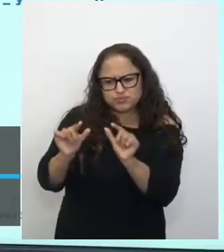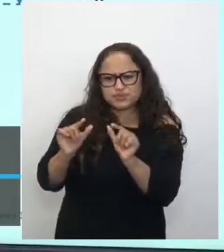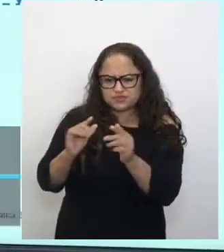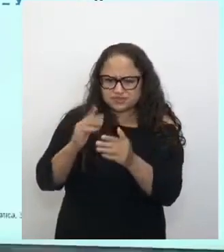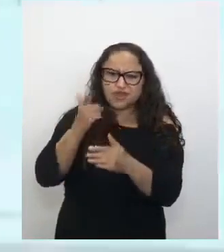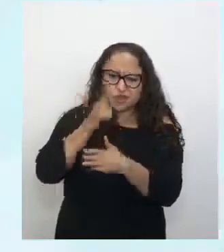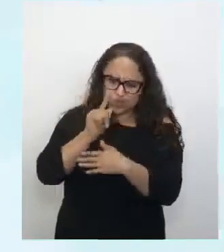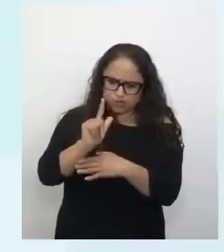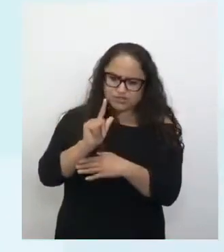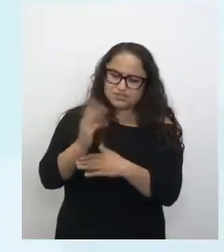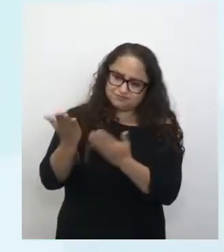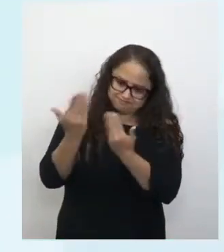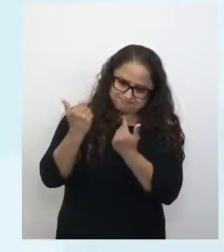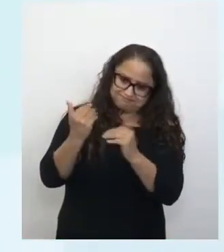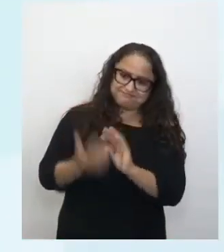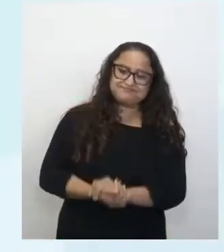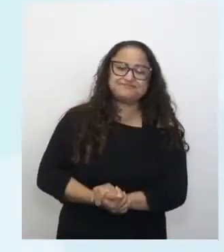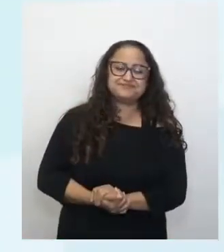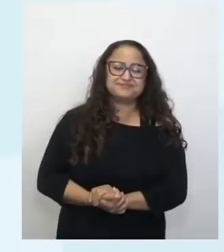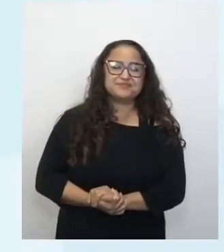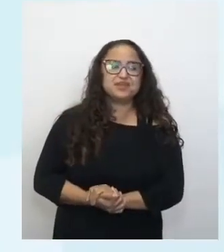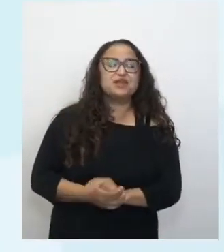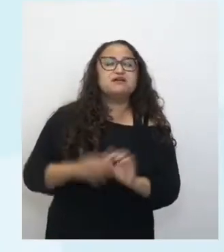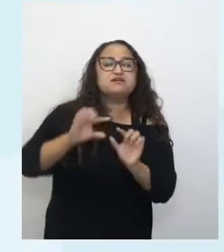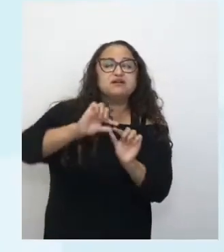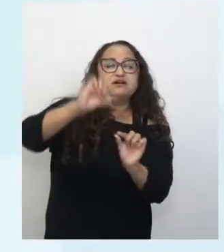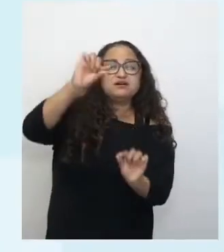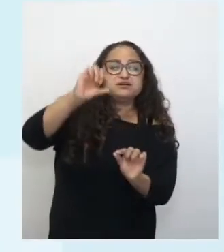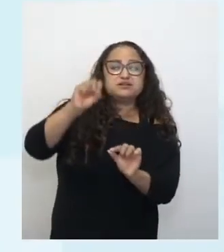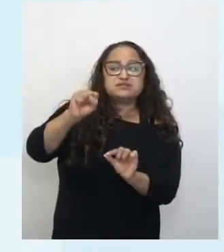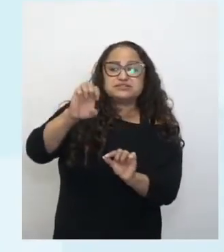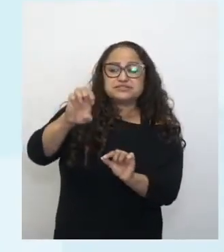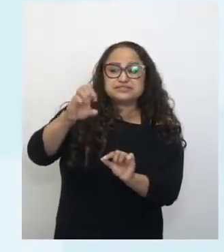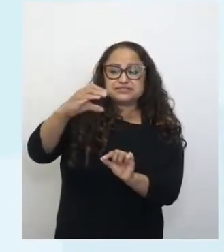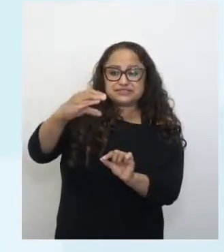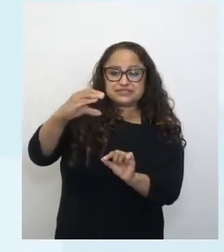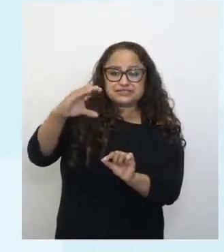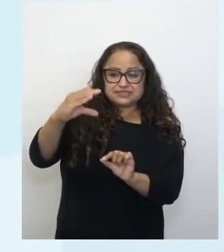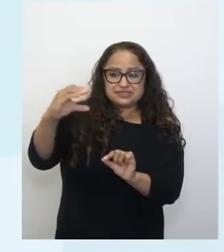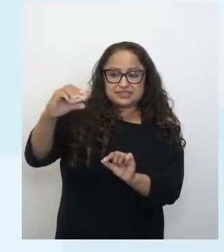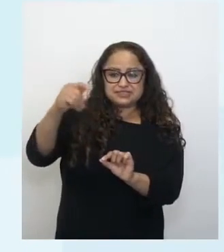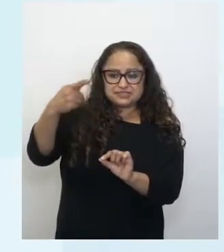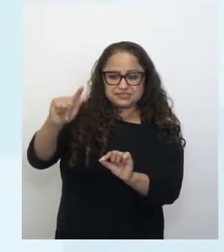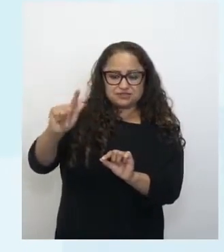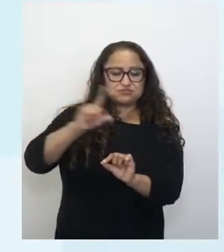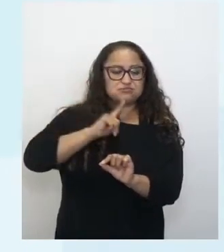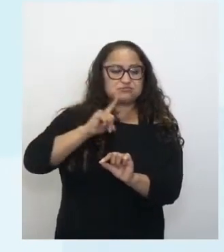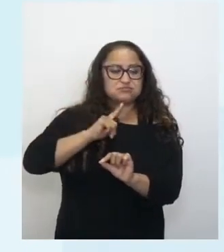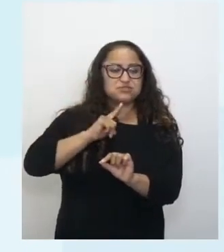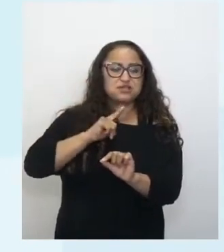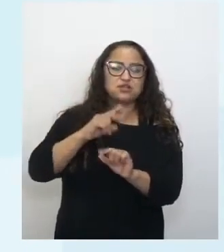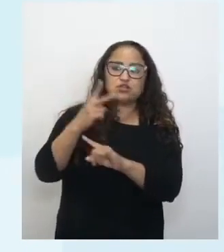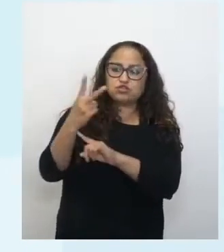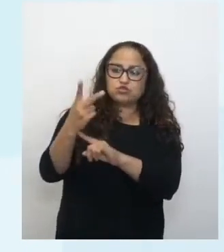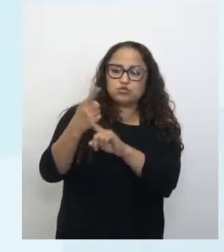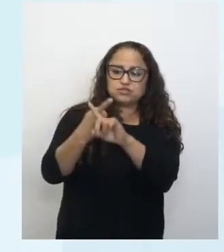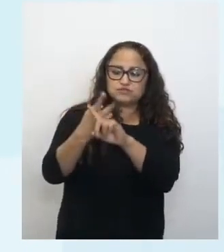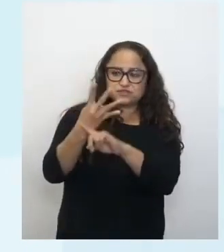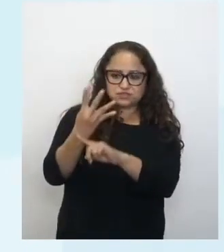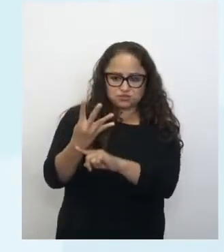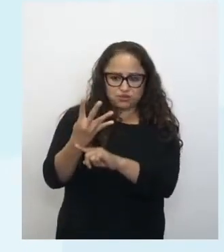então vem comigo área da secção pego as arestas duas vezes quatro